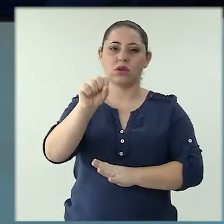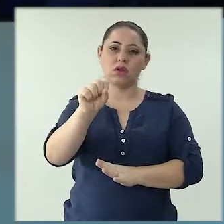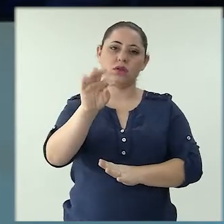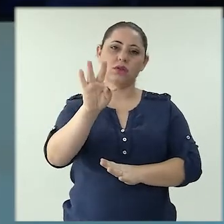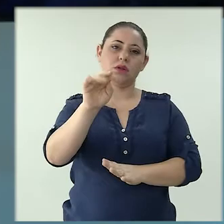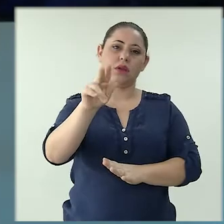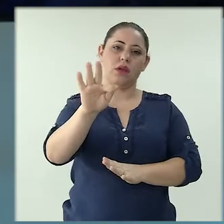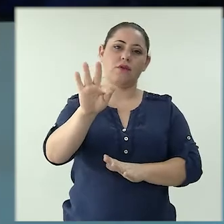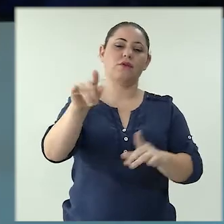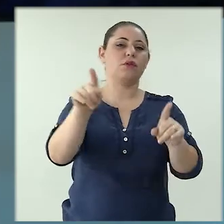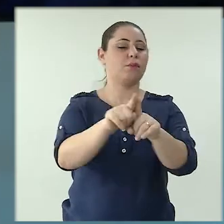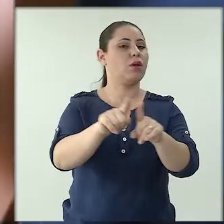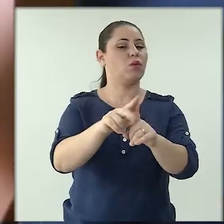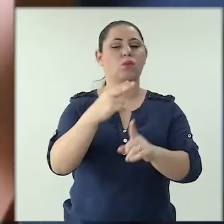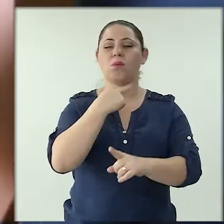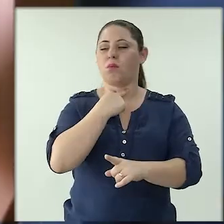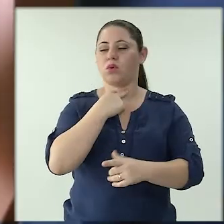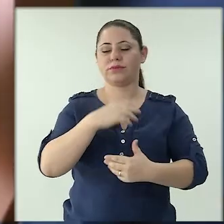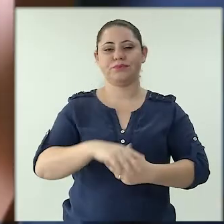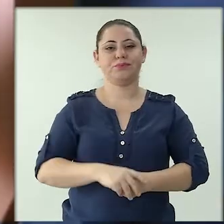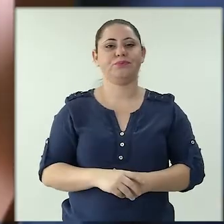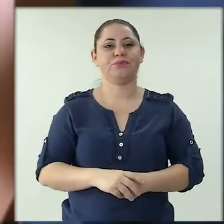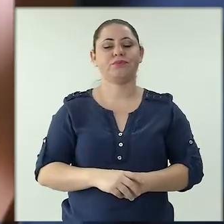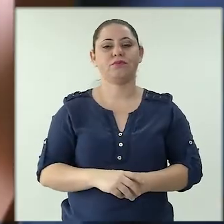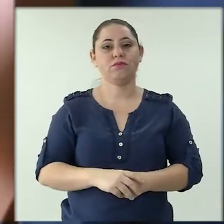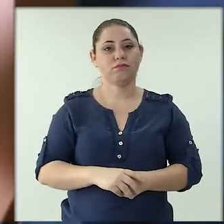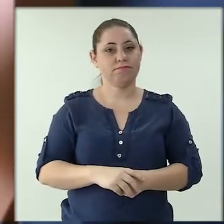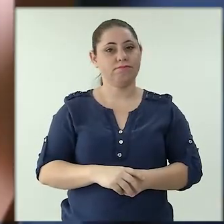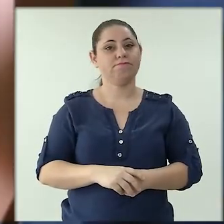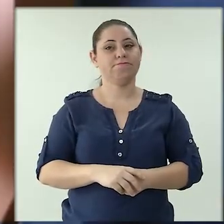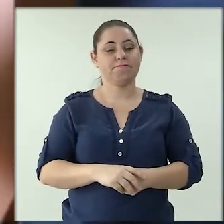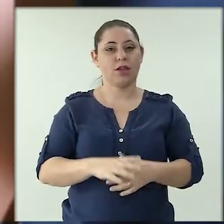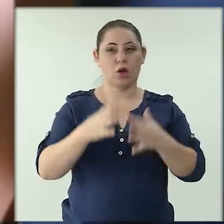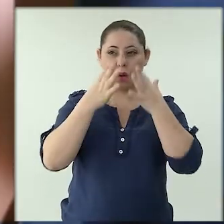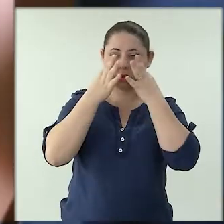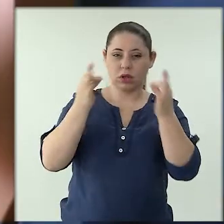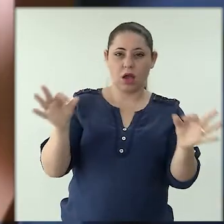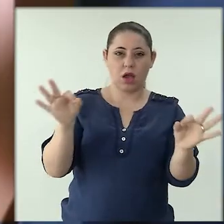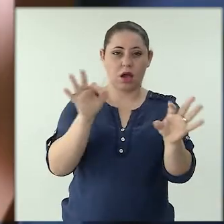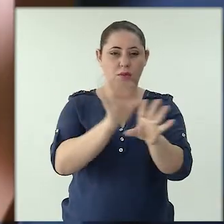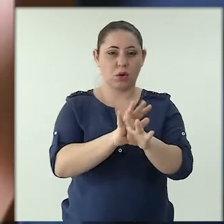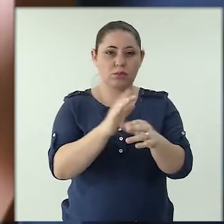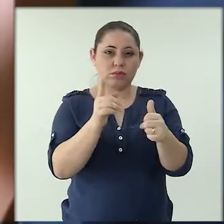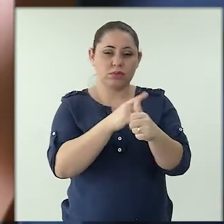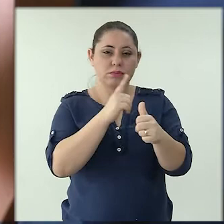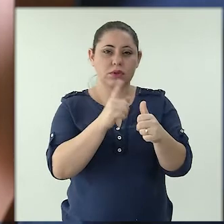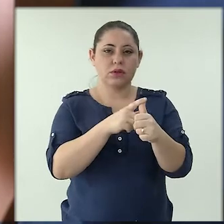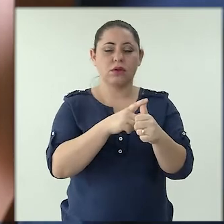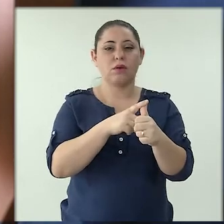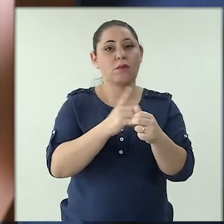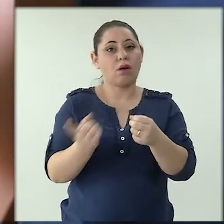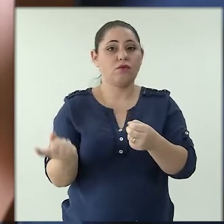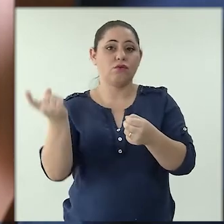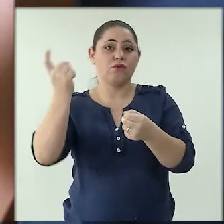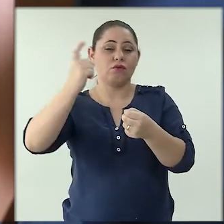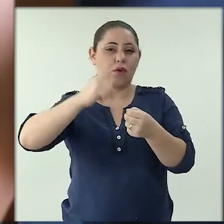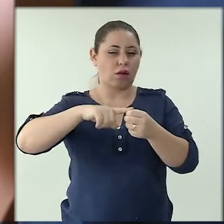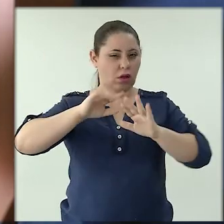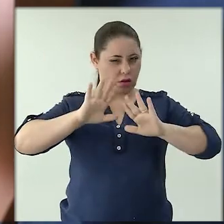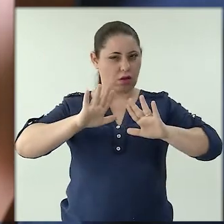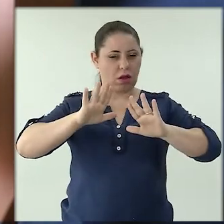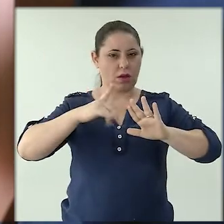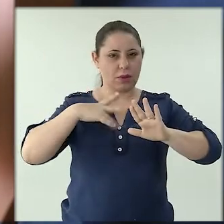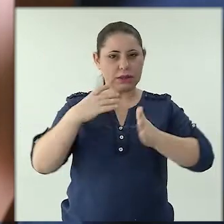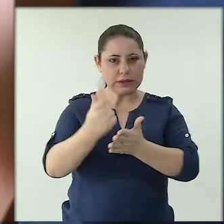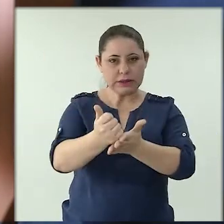ser passíveis de uso capião. Bem, com essa última observação que a gente termina o primeiro bloco do ponto de vista, mas volta daqui